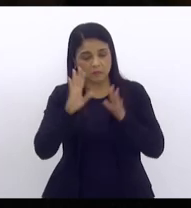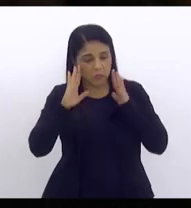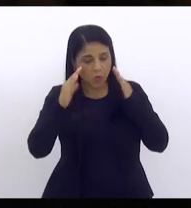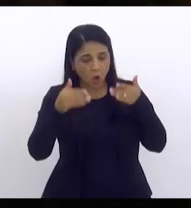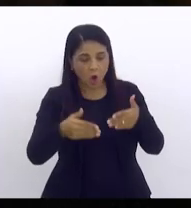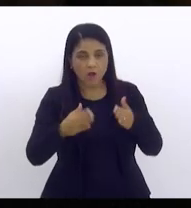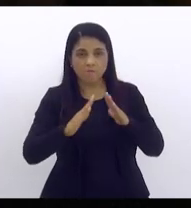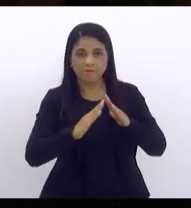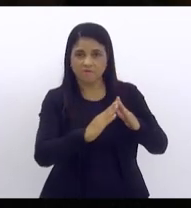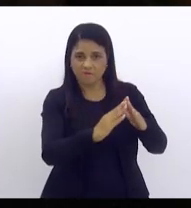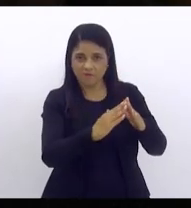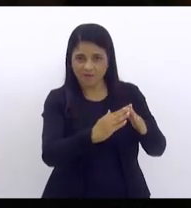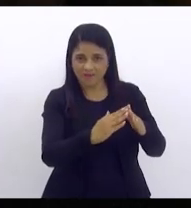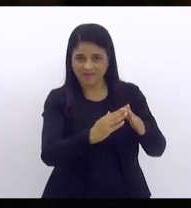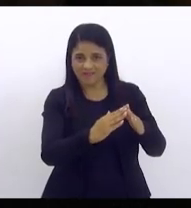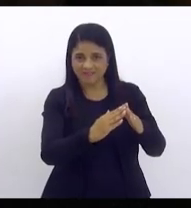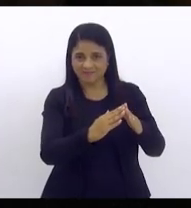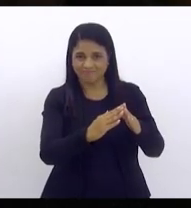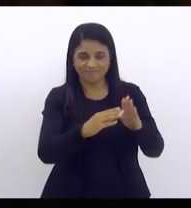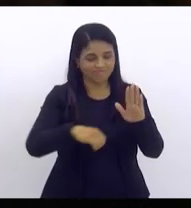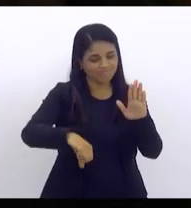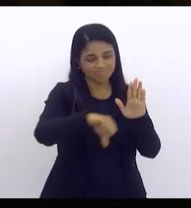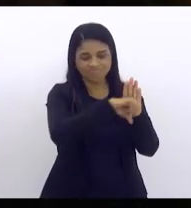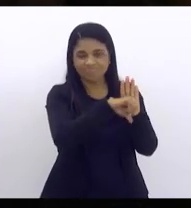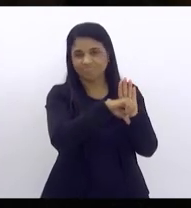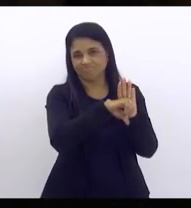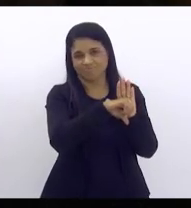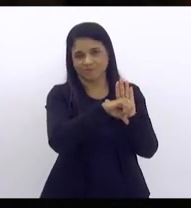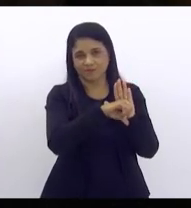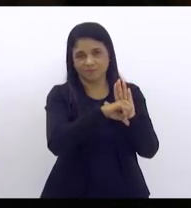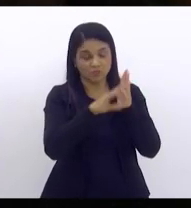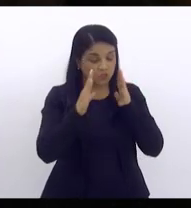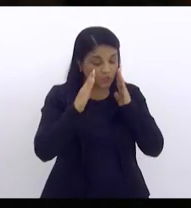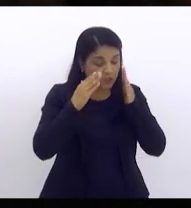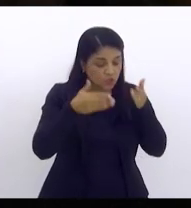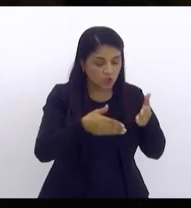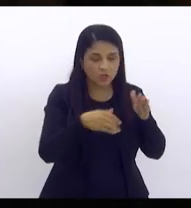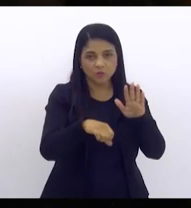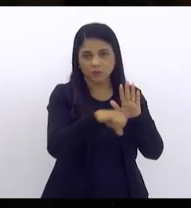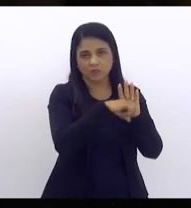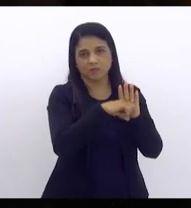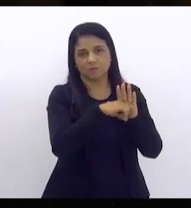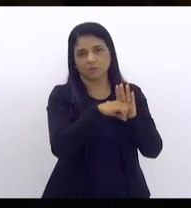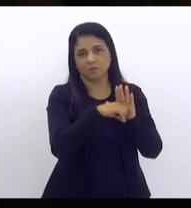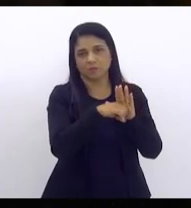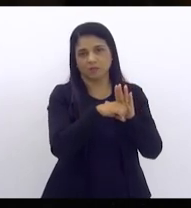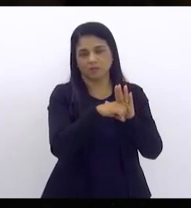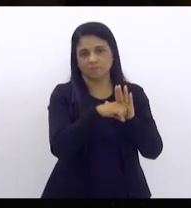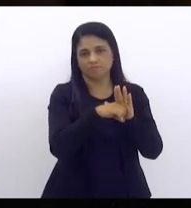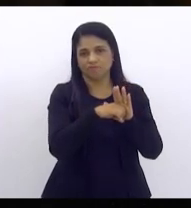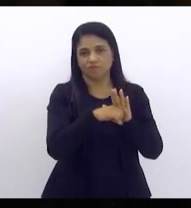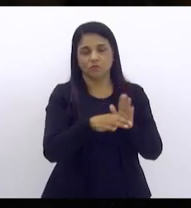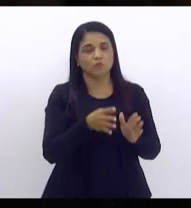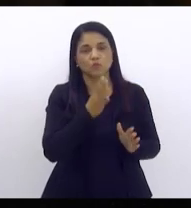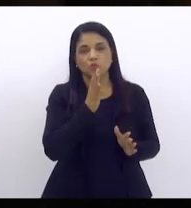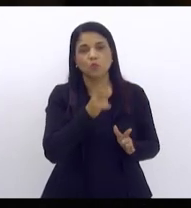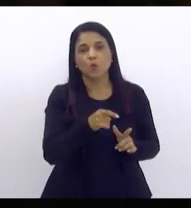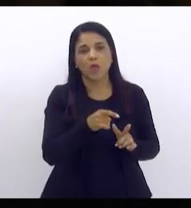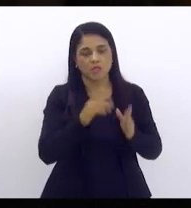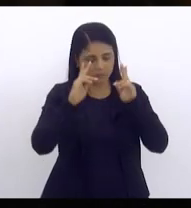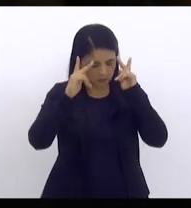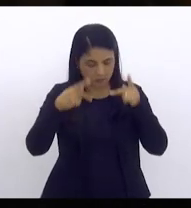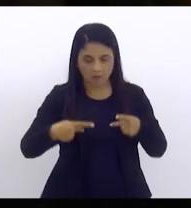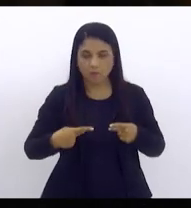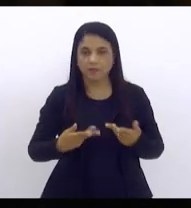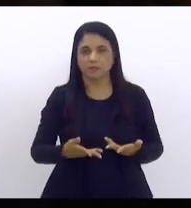a partir da criminalização, a partir do não lugar, do não reconhecimento da sua